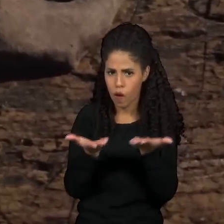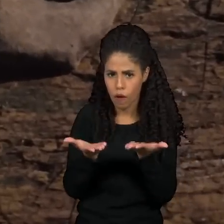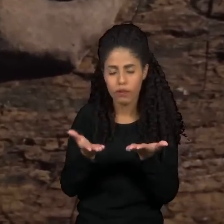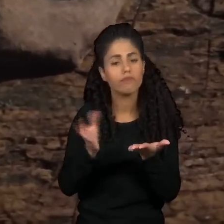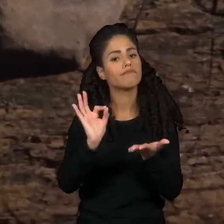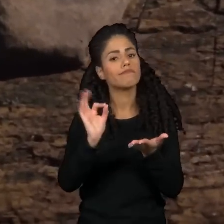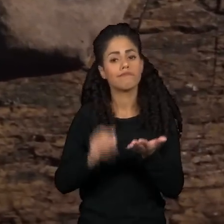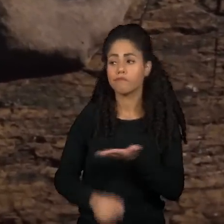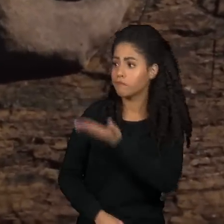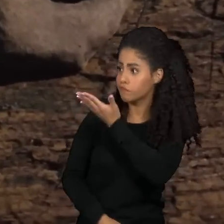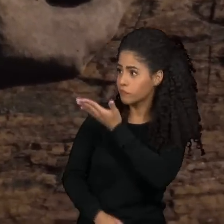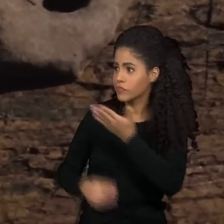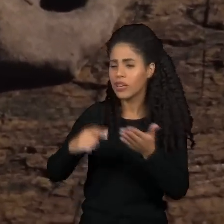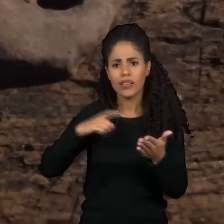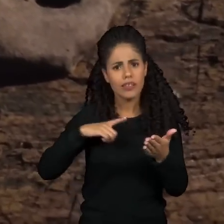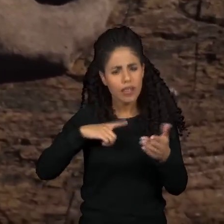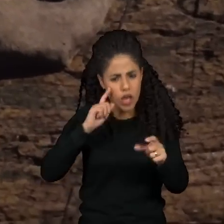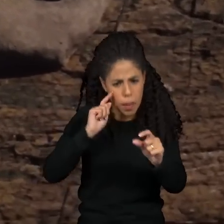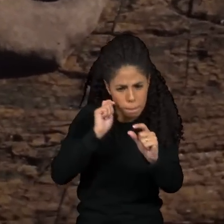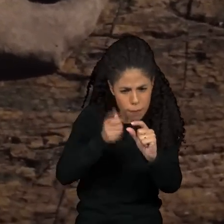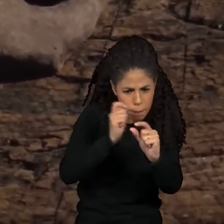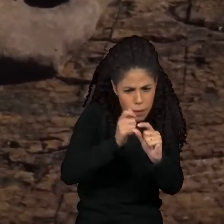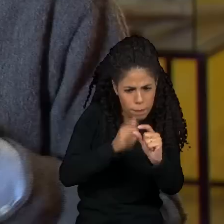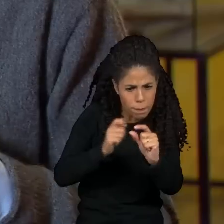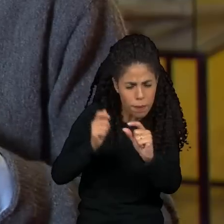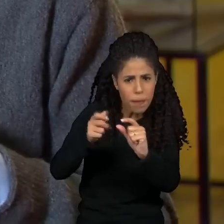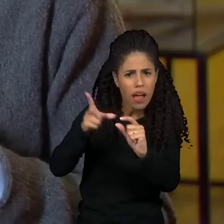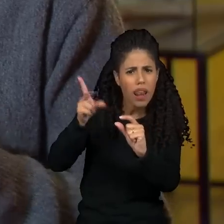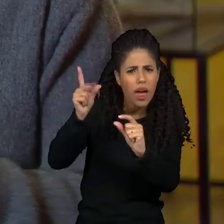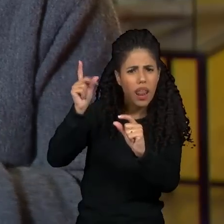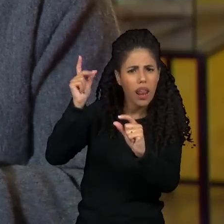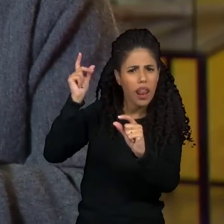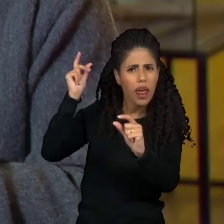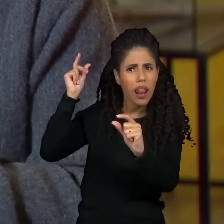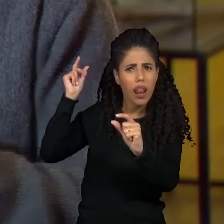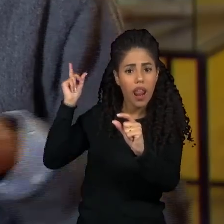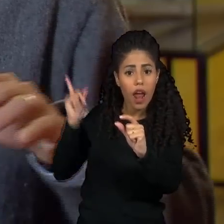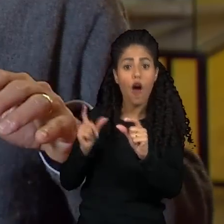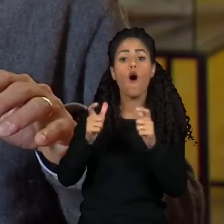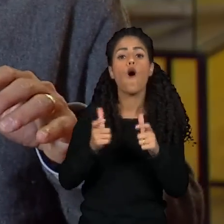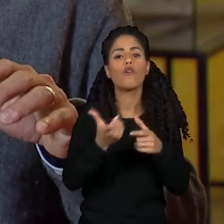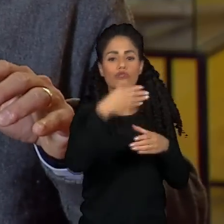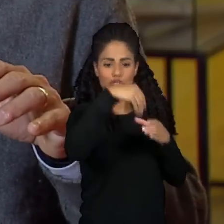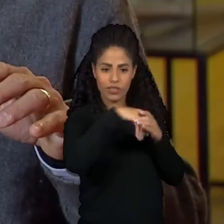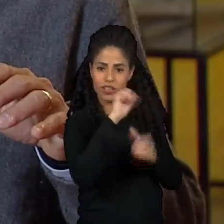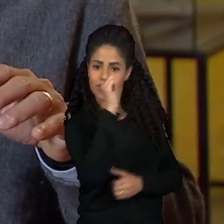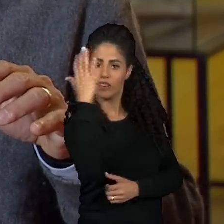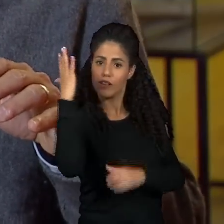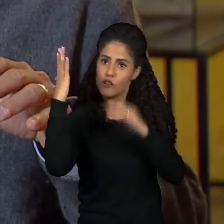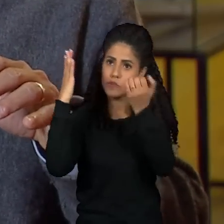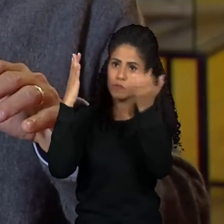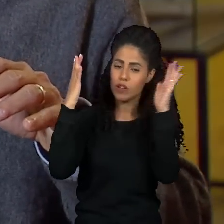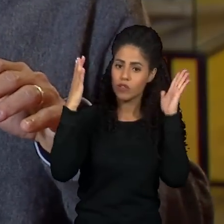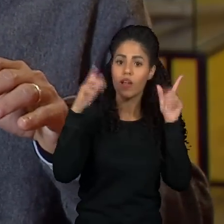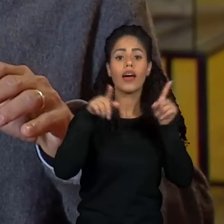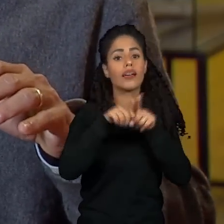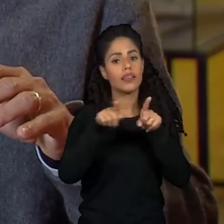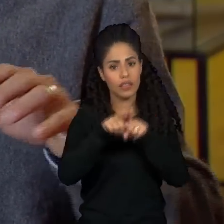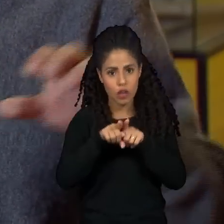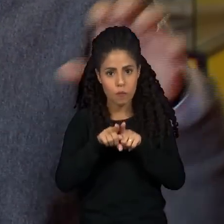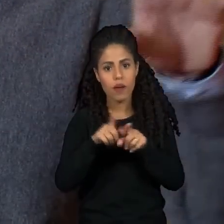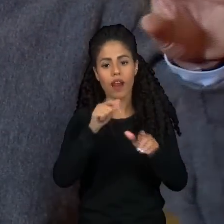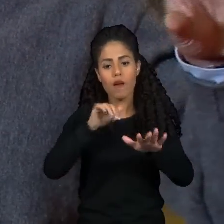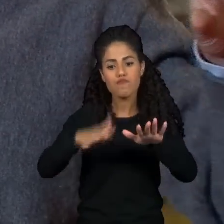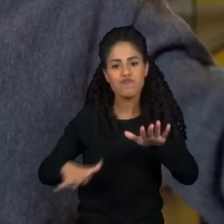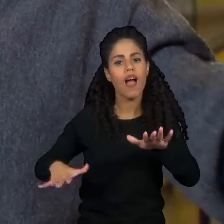porque as cerâmicas mais antigas de todo o continente americano estão na Amazônia, e também tem algumas no litoral do Caribe,